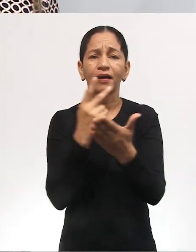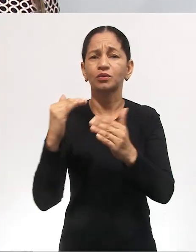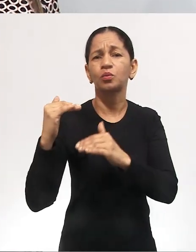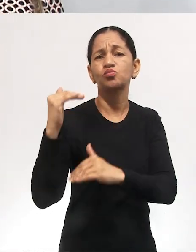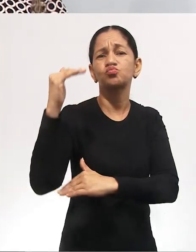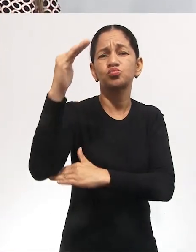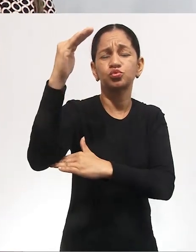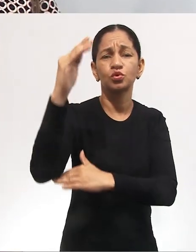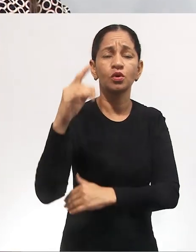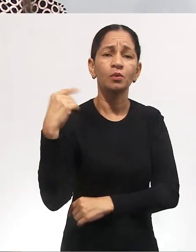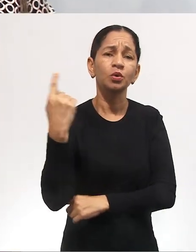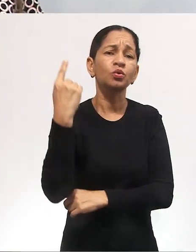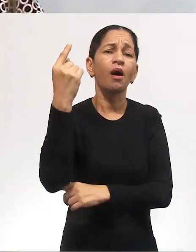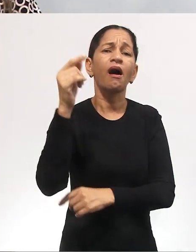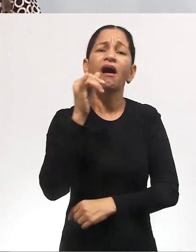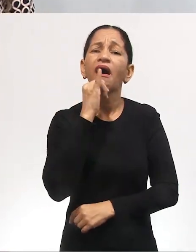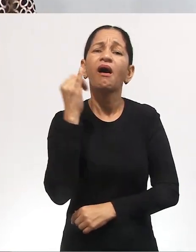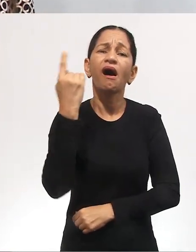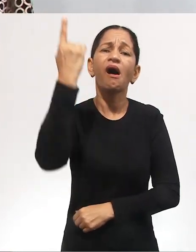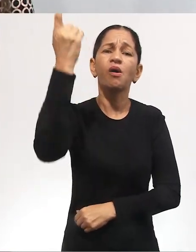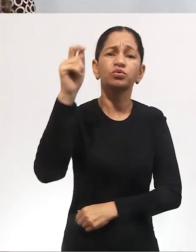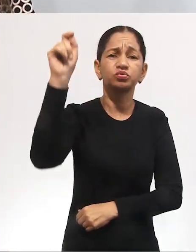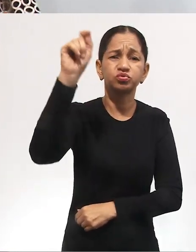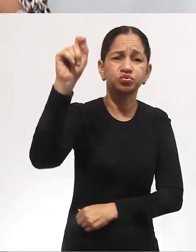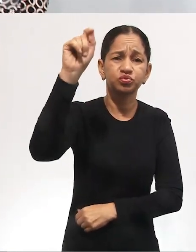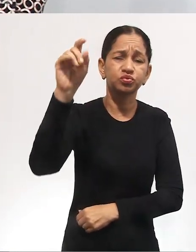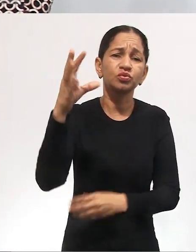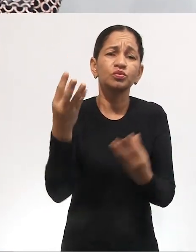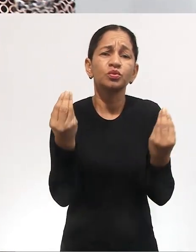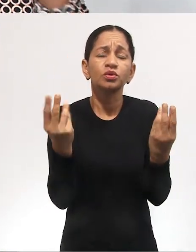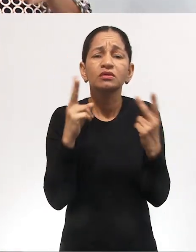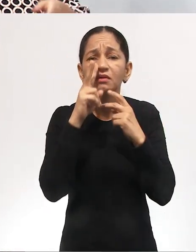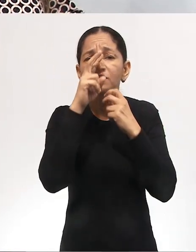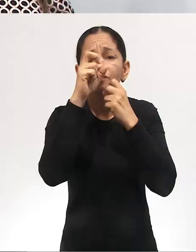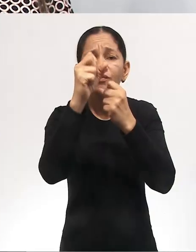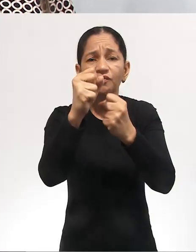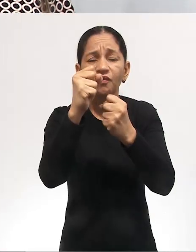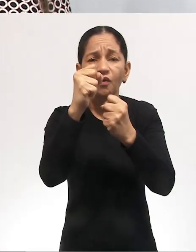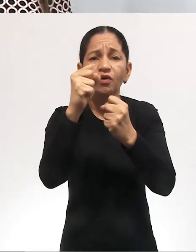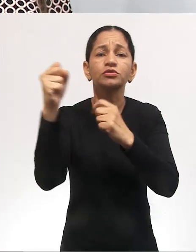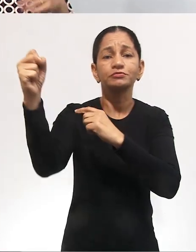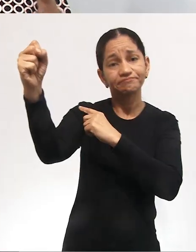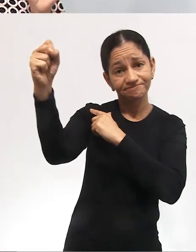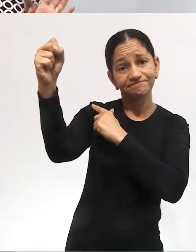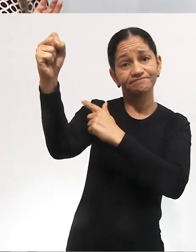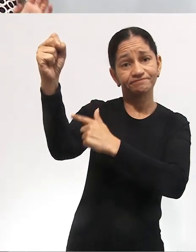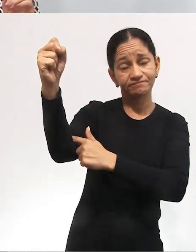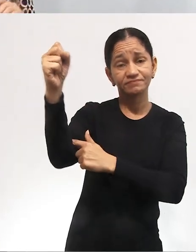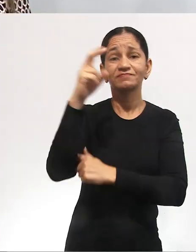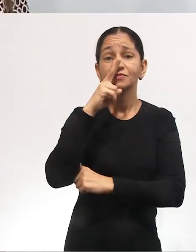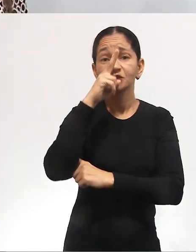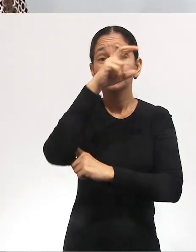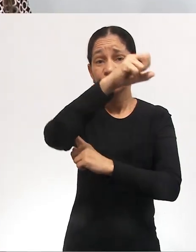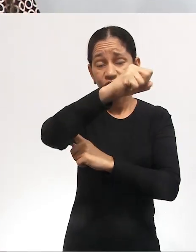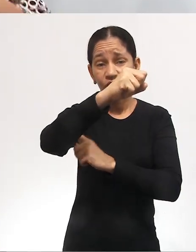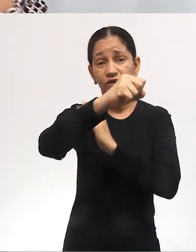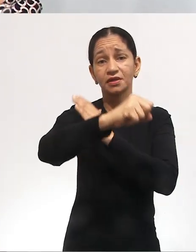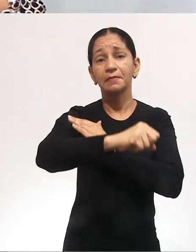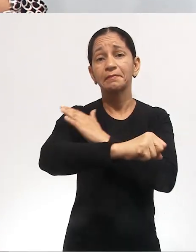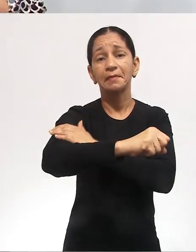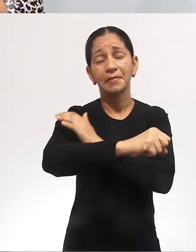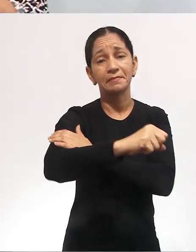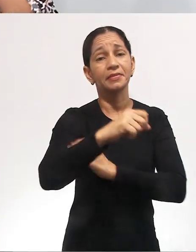Então eu sou pequenininha, você acaba escrevendo, tentando escrever lá em cima e acaba forçando muito o ombro. Por exemplo, tem aquela